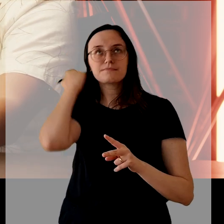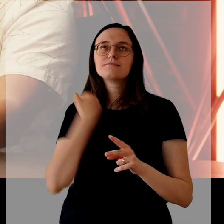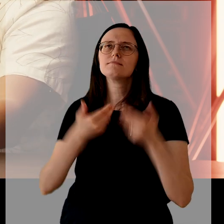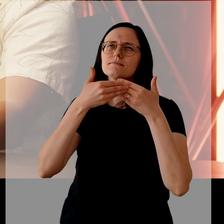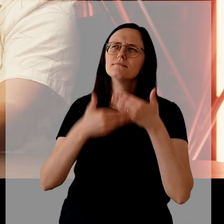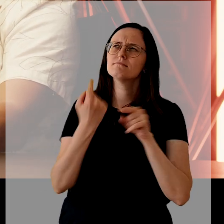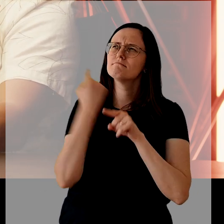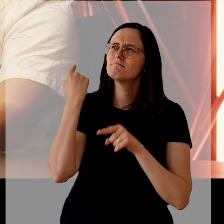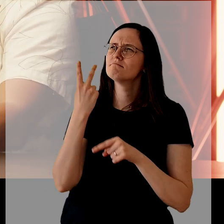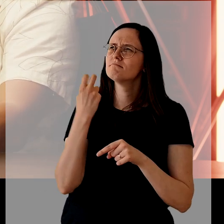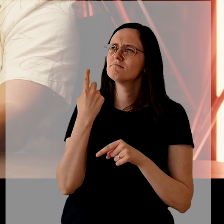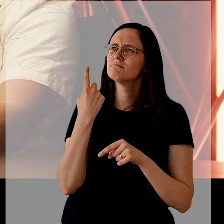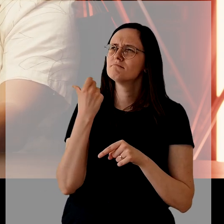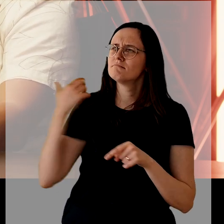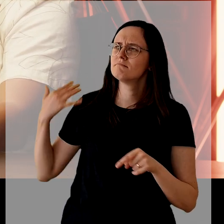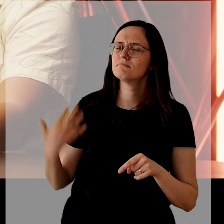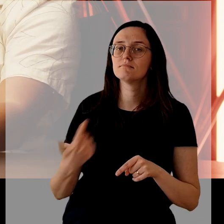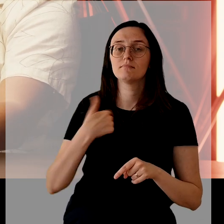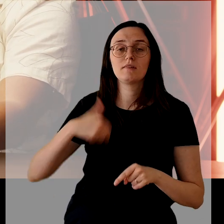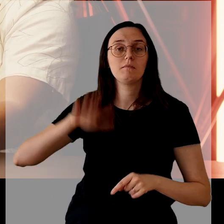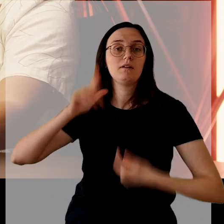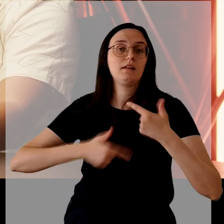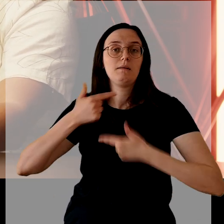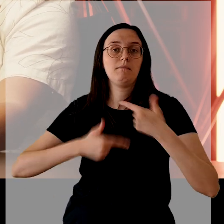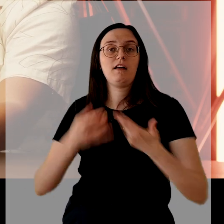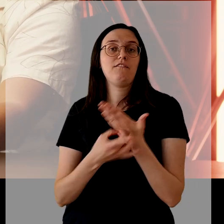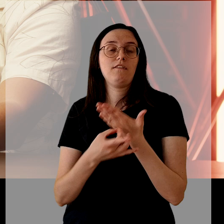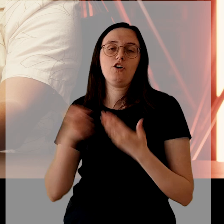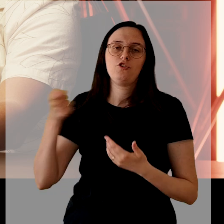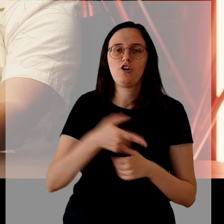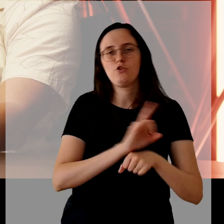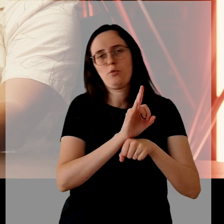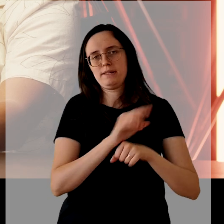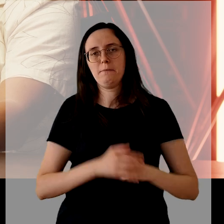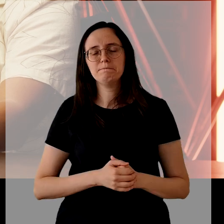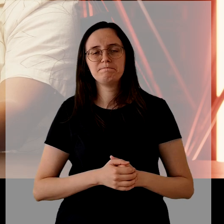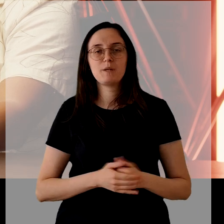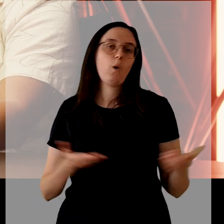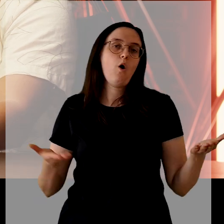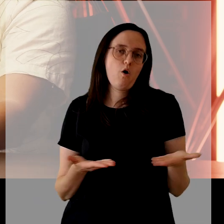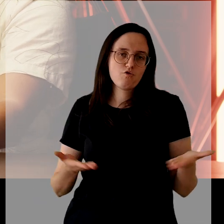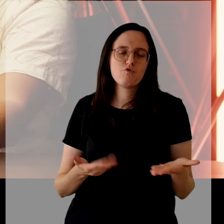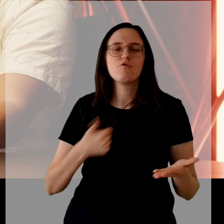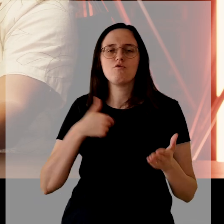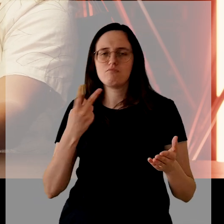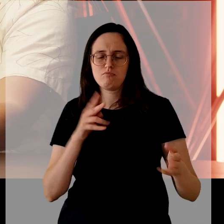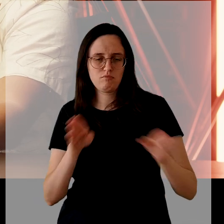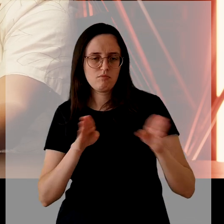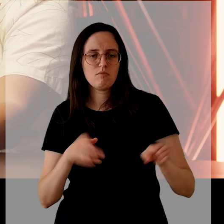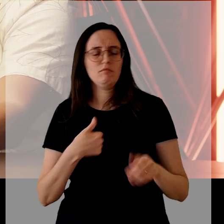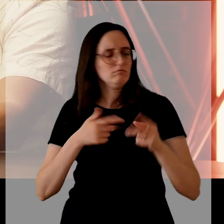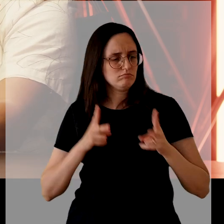de 2016, assim, eu comecei a ter um volume maior de trabalho de ficção do que de trabalho documental. E hoje eu faço as duas